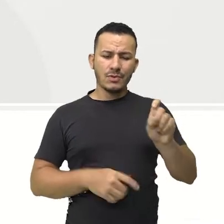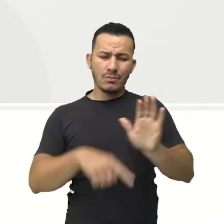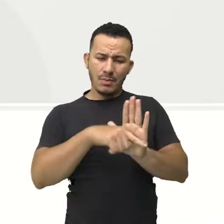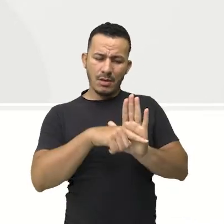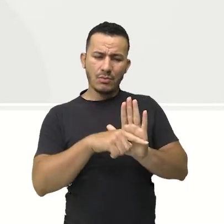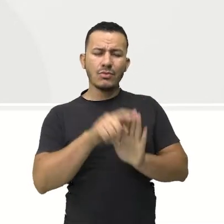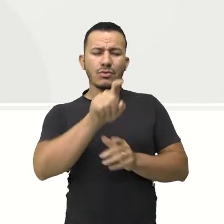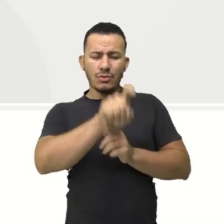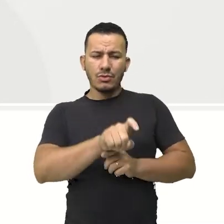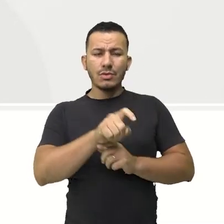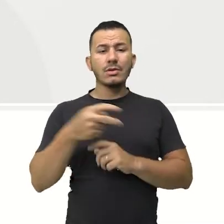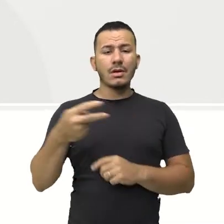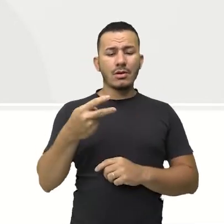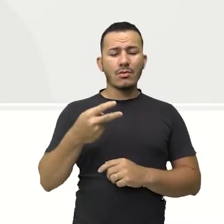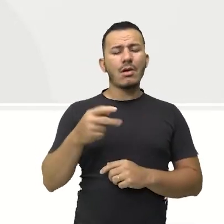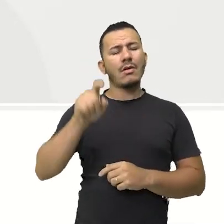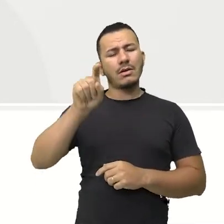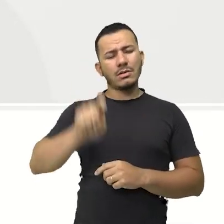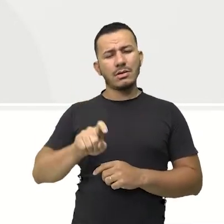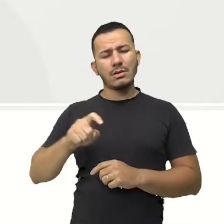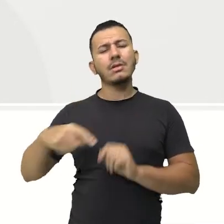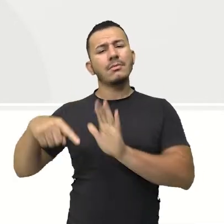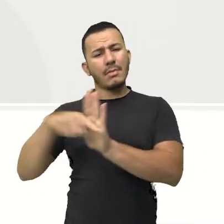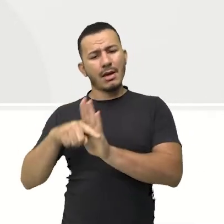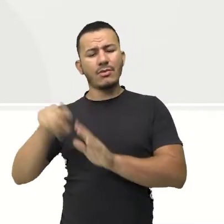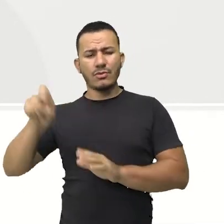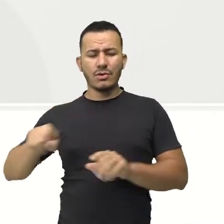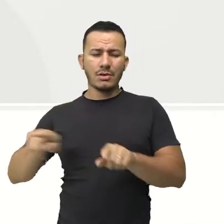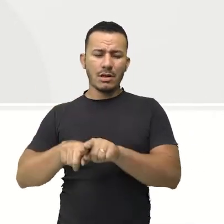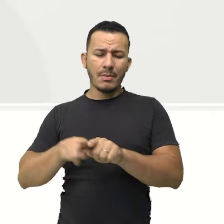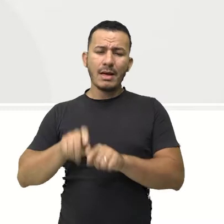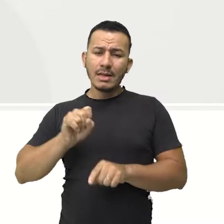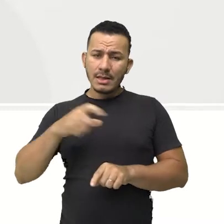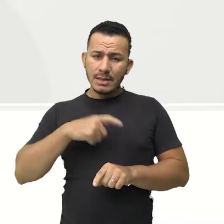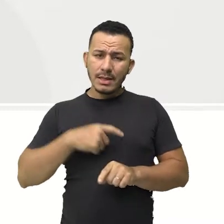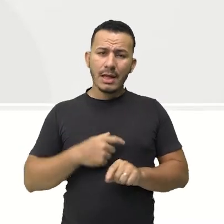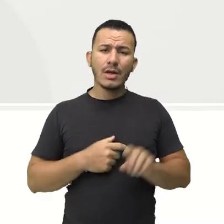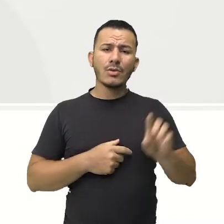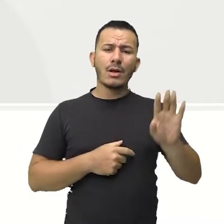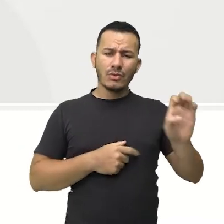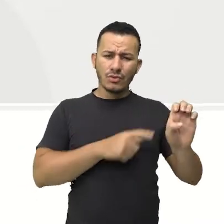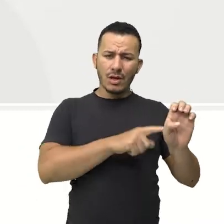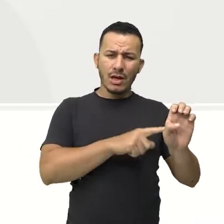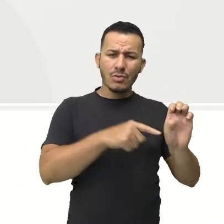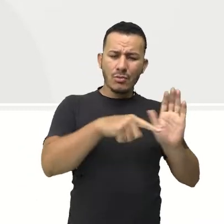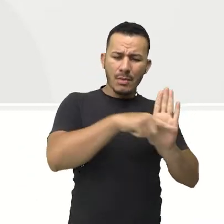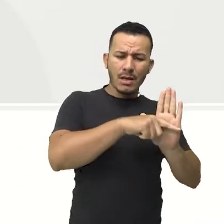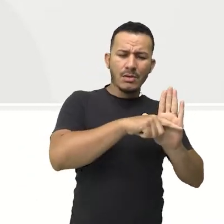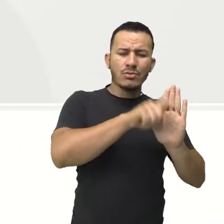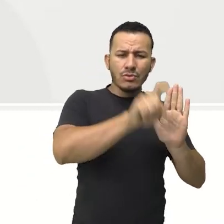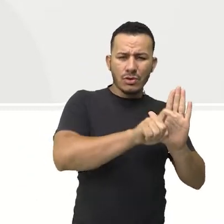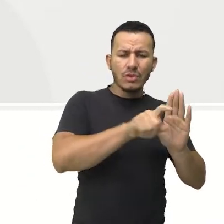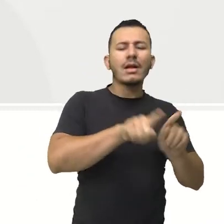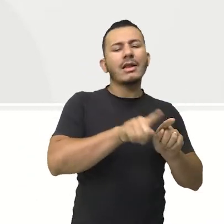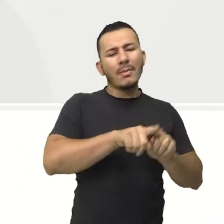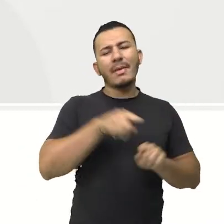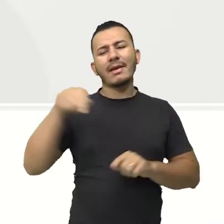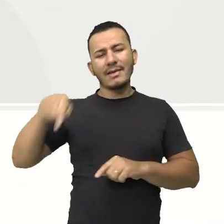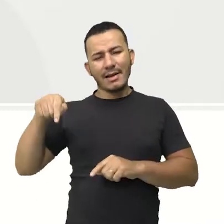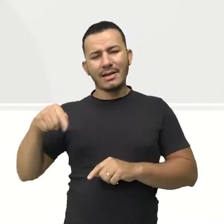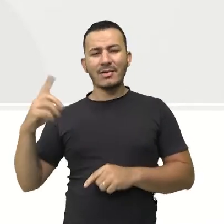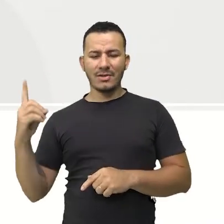igual a x menos x. Tudo que eu faço de um lado, eu tenho que fazer do outro, da igualdade, certo?